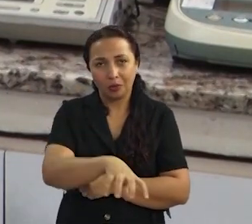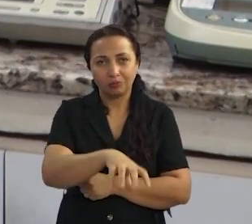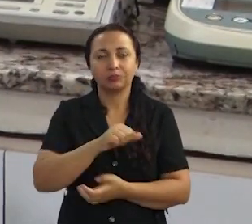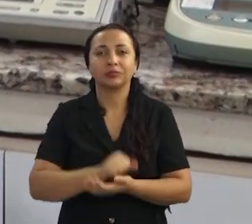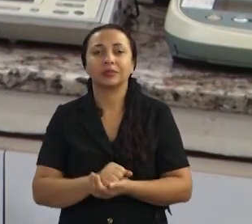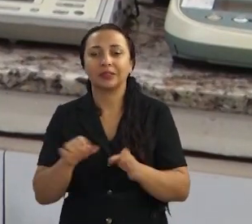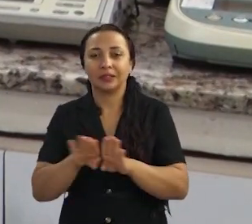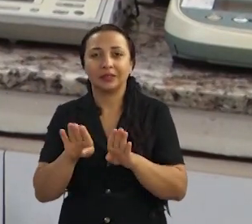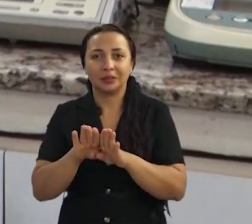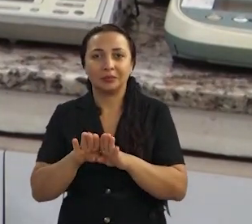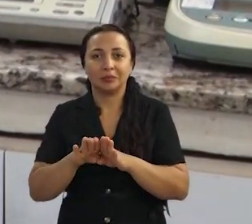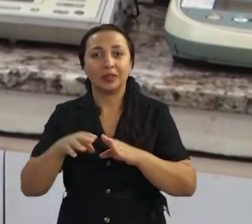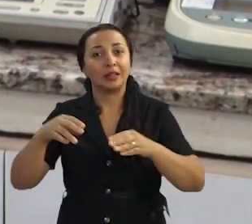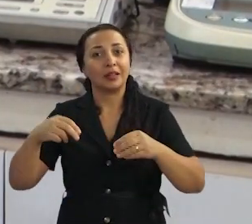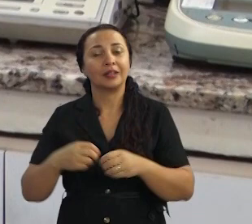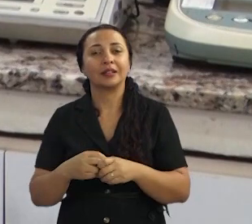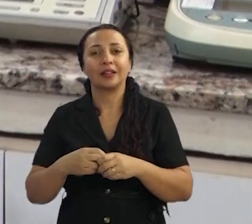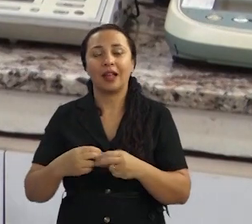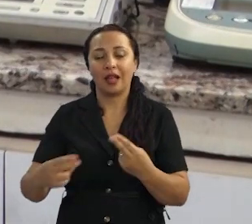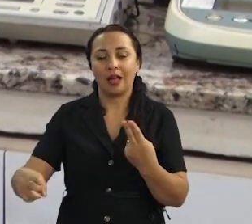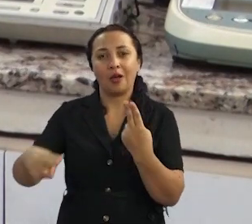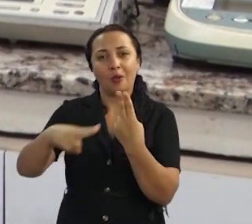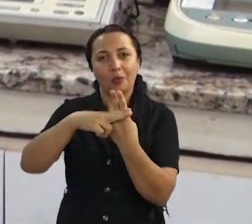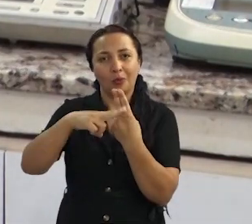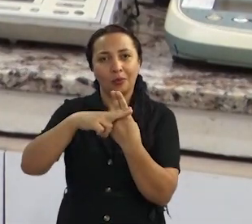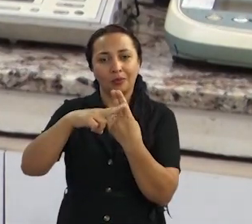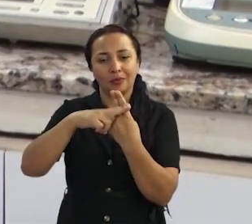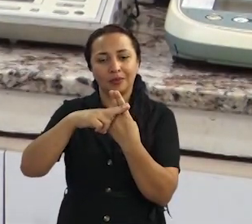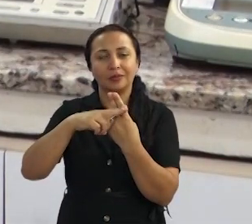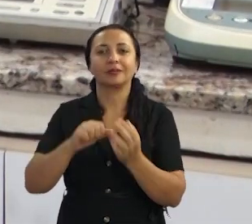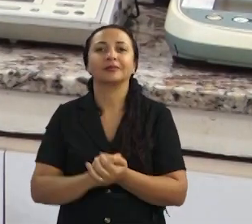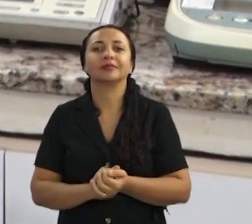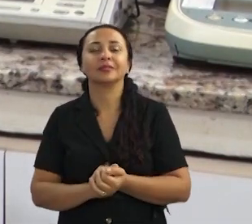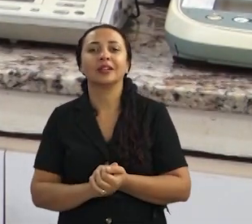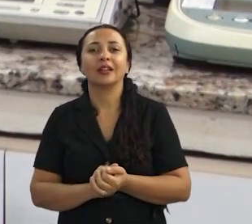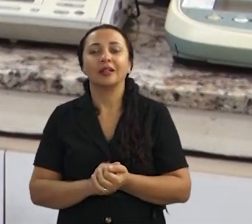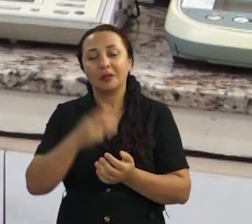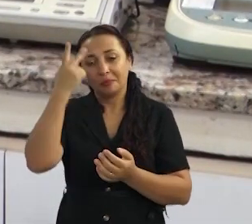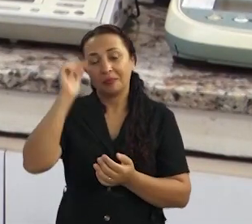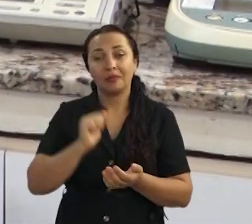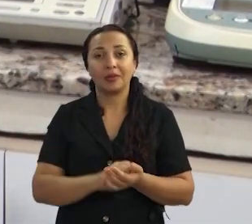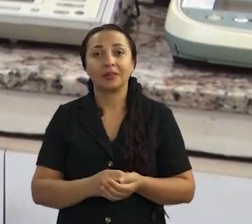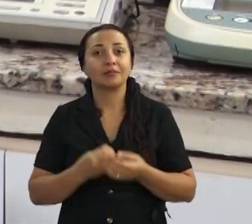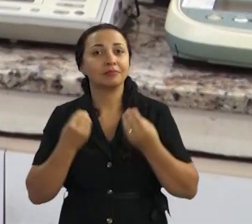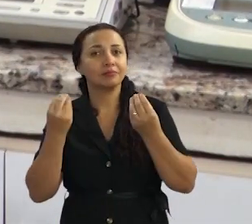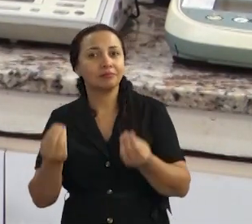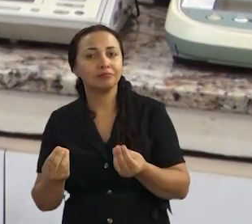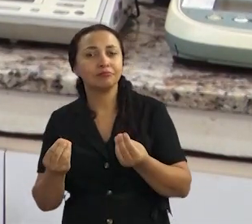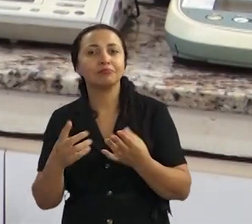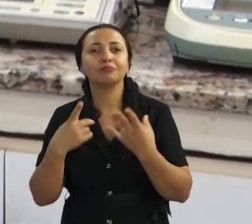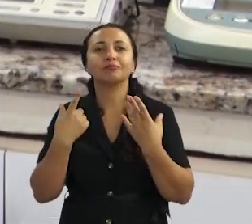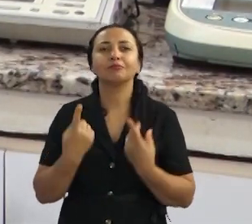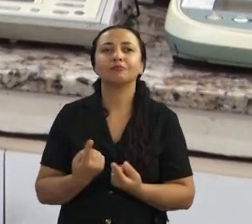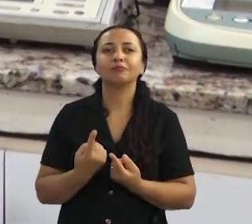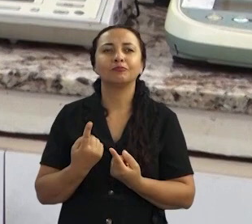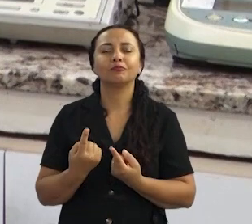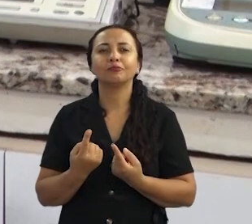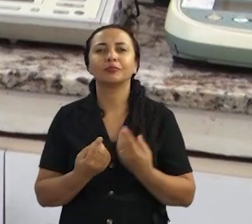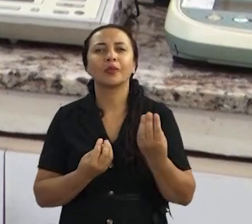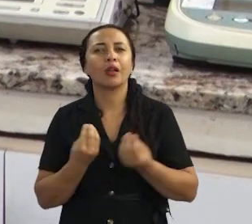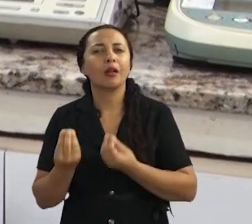professores também da Universidade Estadual de Santa Cruz, no sentido de darmos